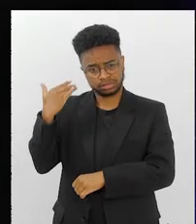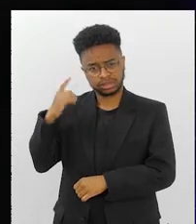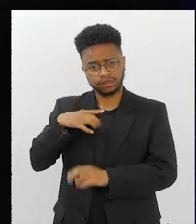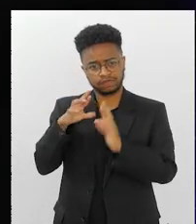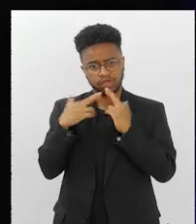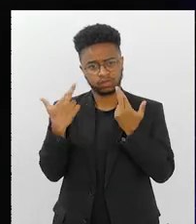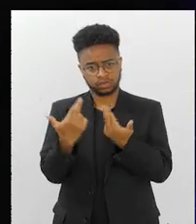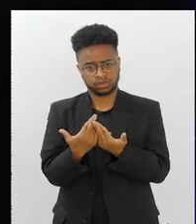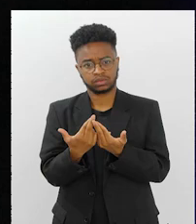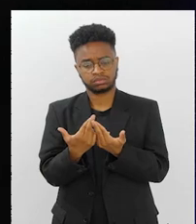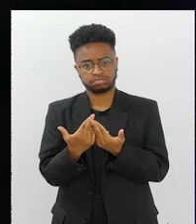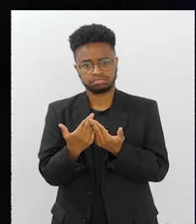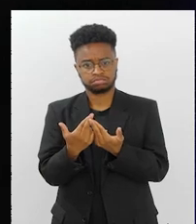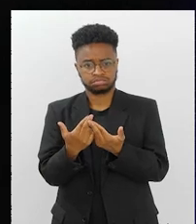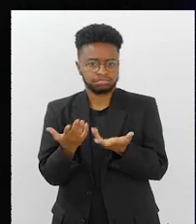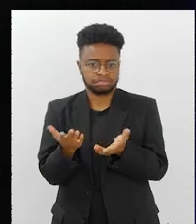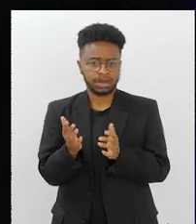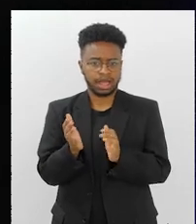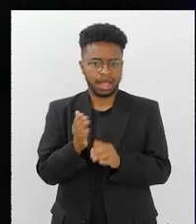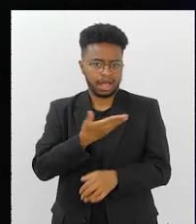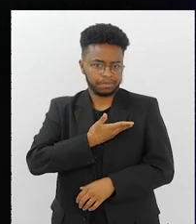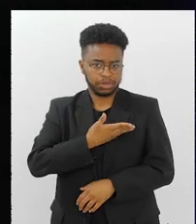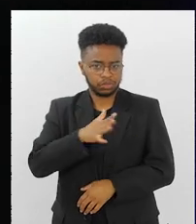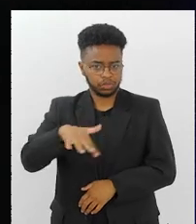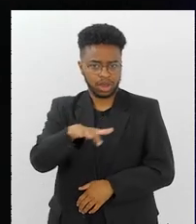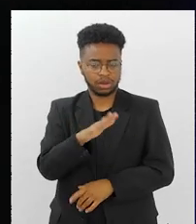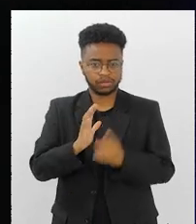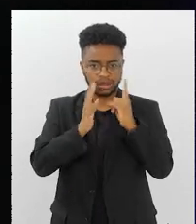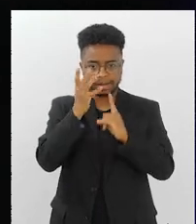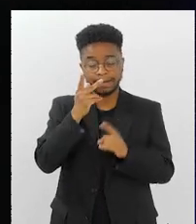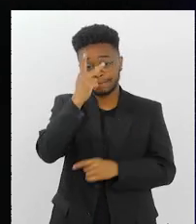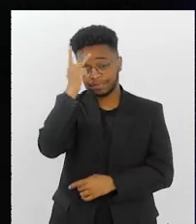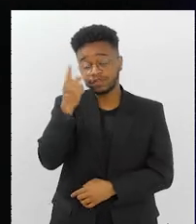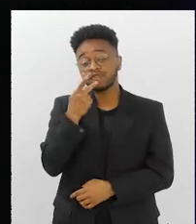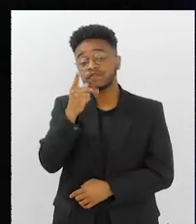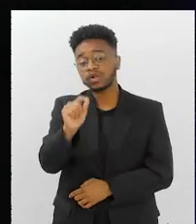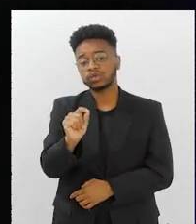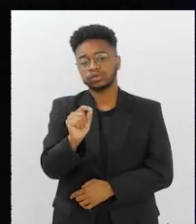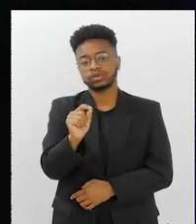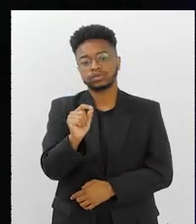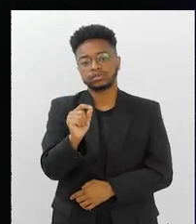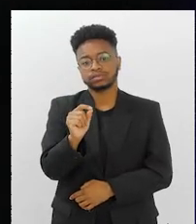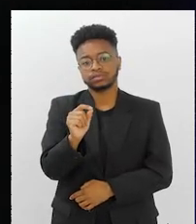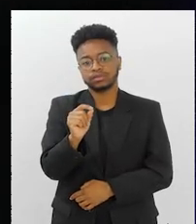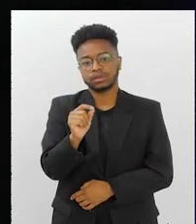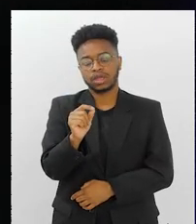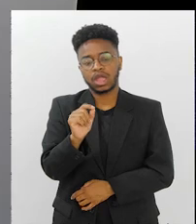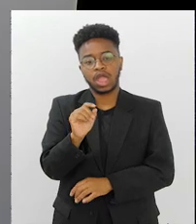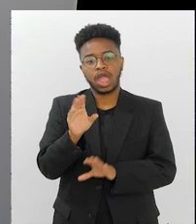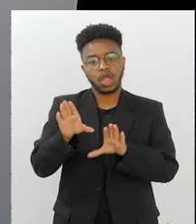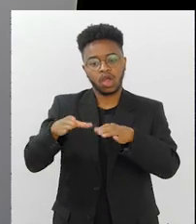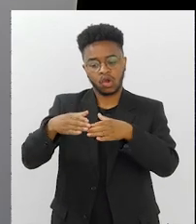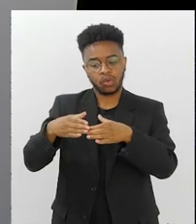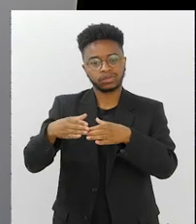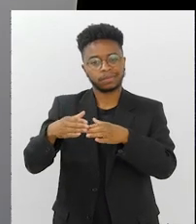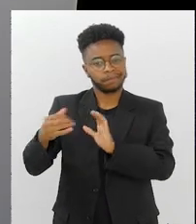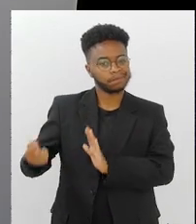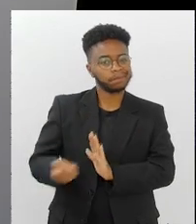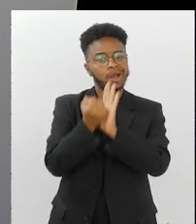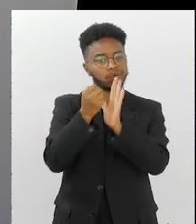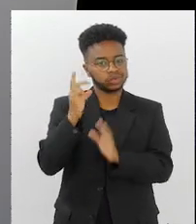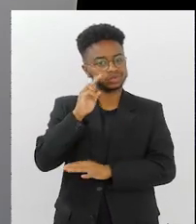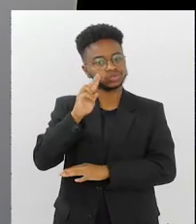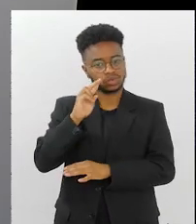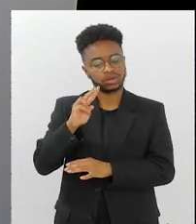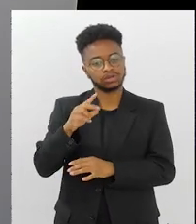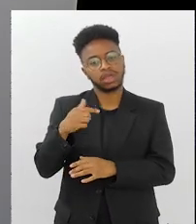né numa reunião de colegas de carnaval enfim e as pessoas falam que é a comissão mais marcante que eu